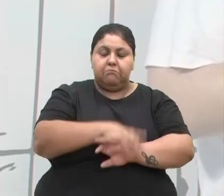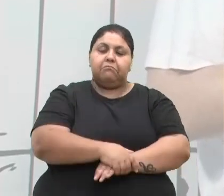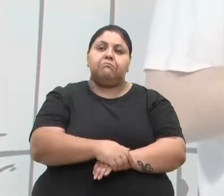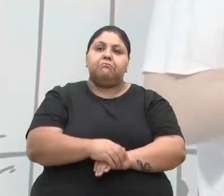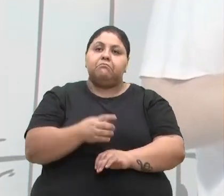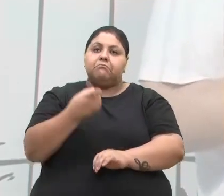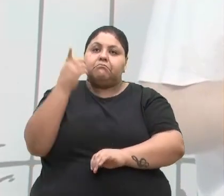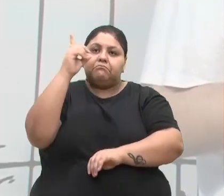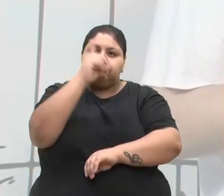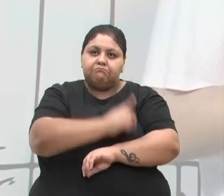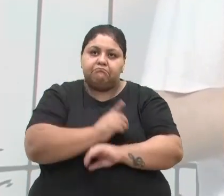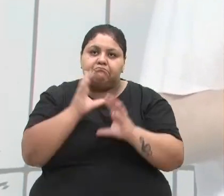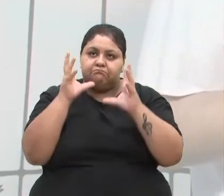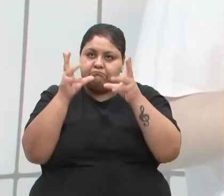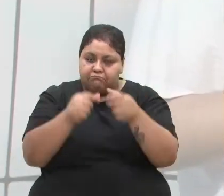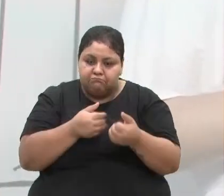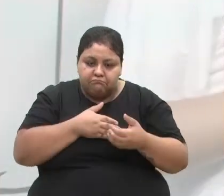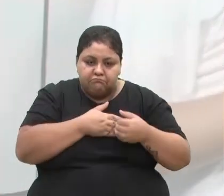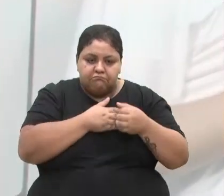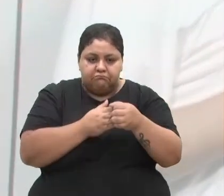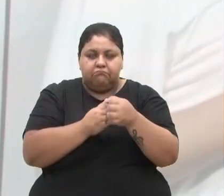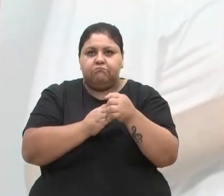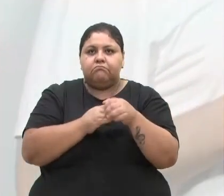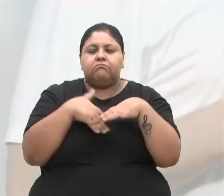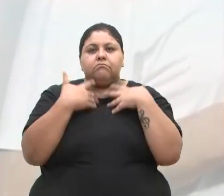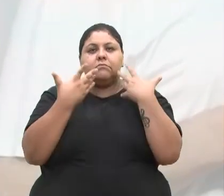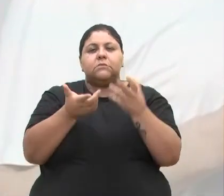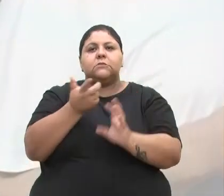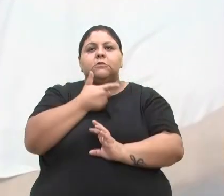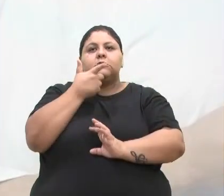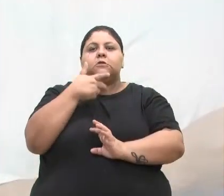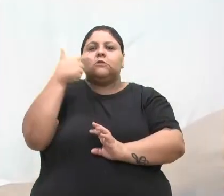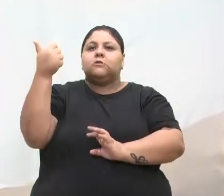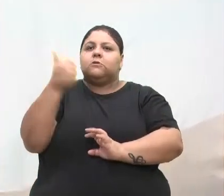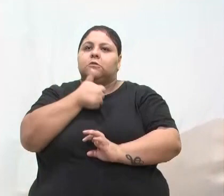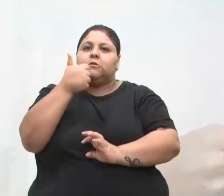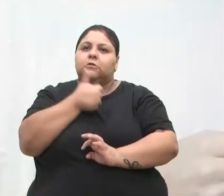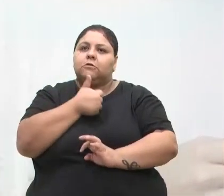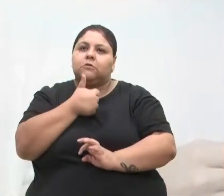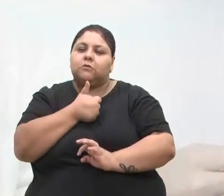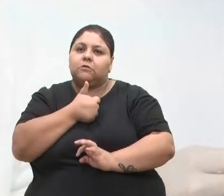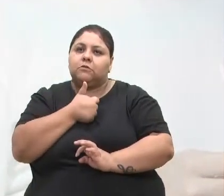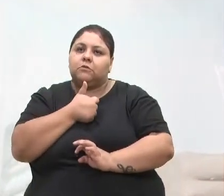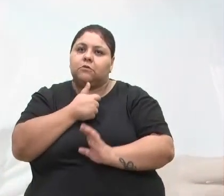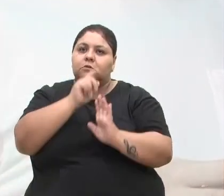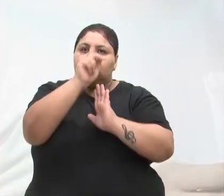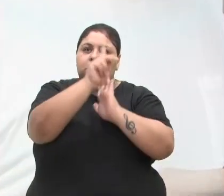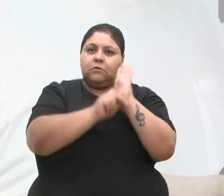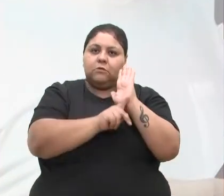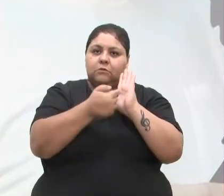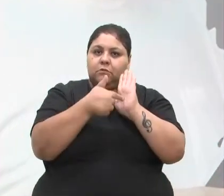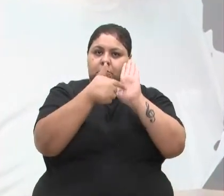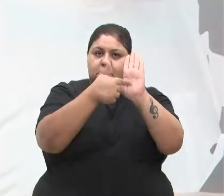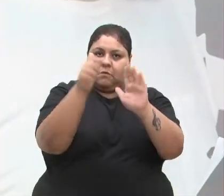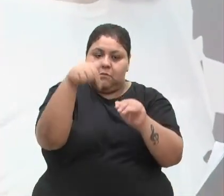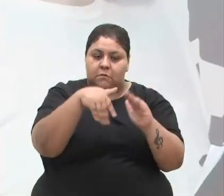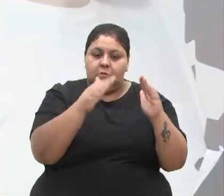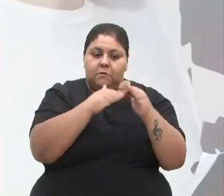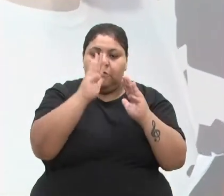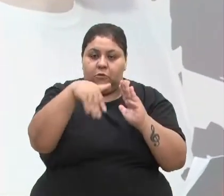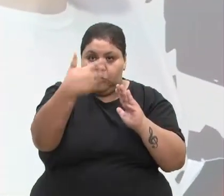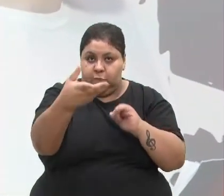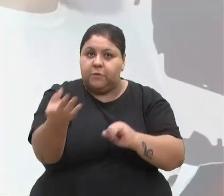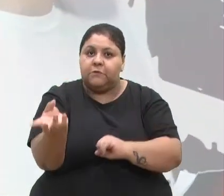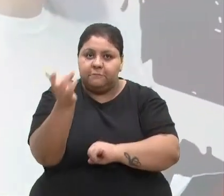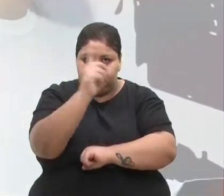Bom dia a todos que nos acompanham. Então, falando primeiramente de um dos projetos que iremos apresentar nessa casa nos próximos